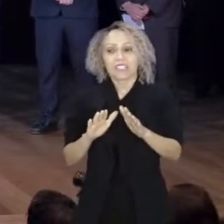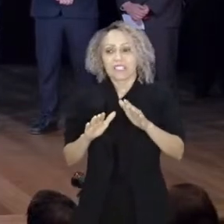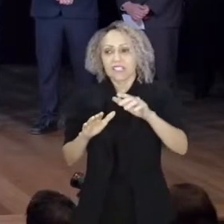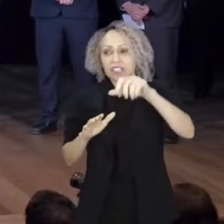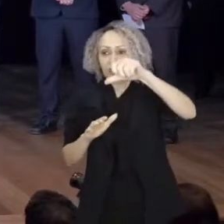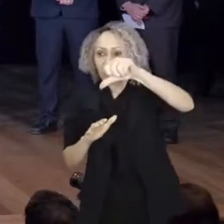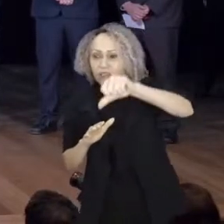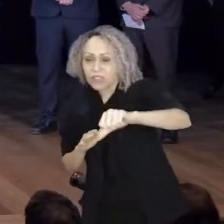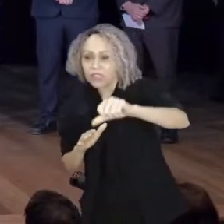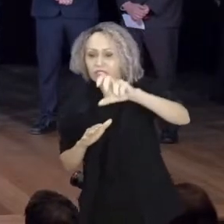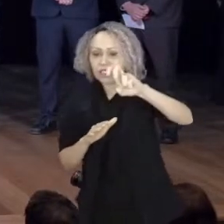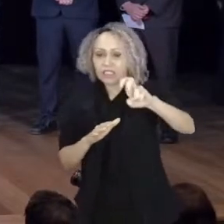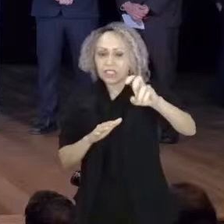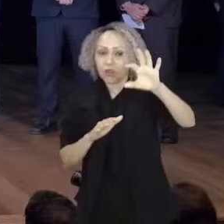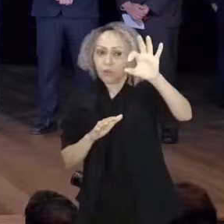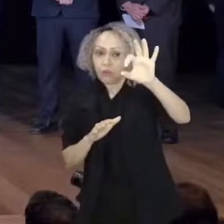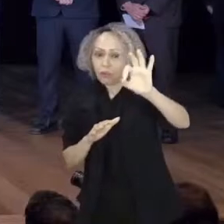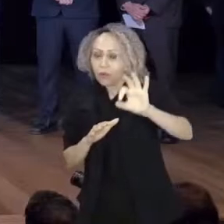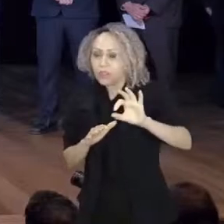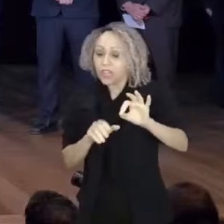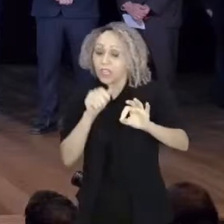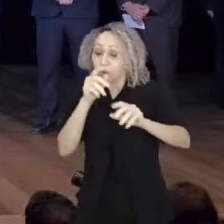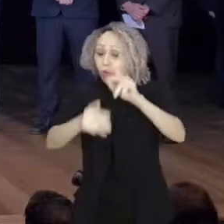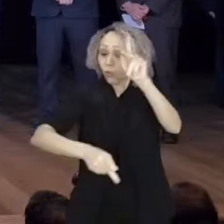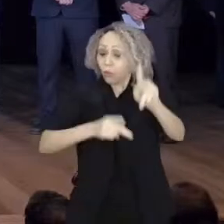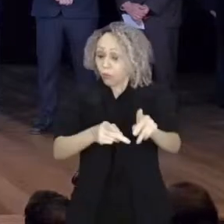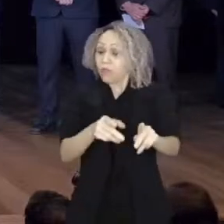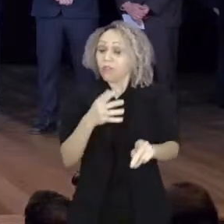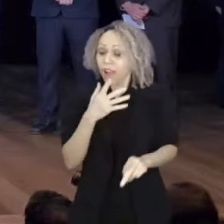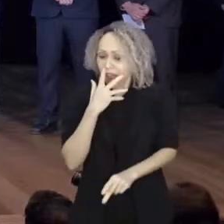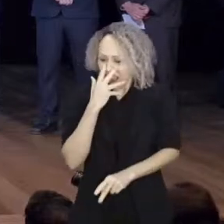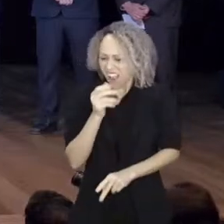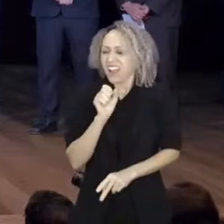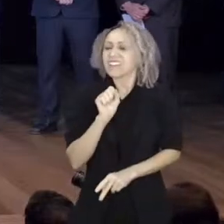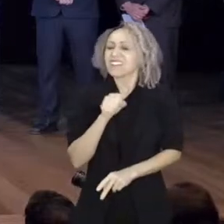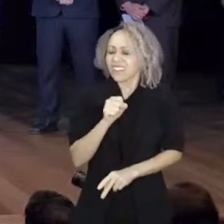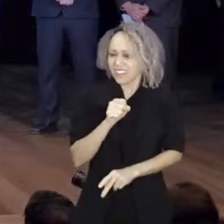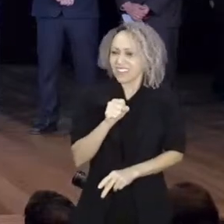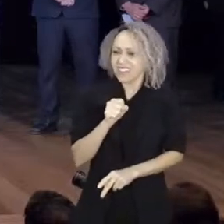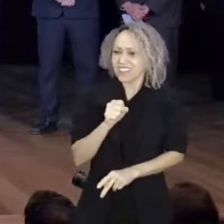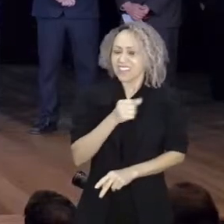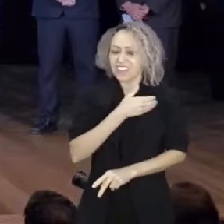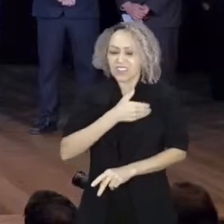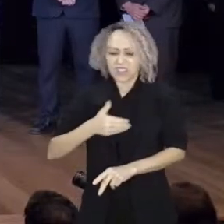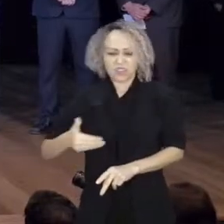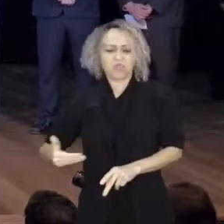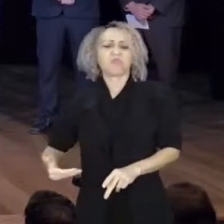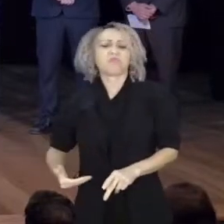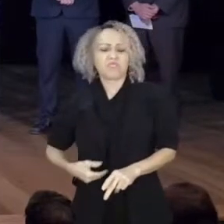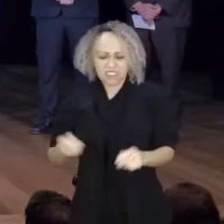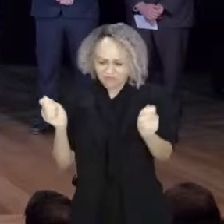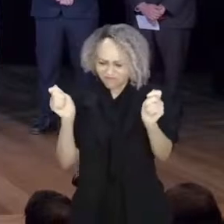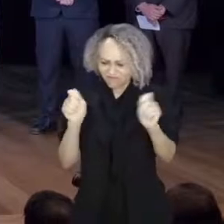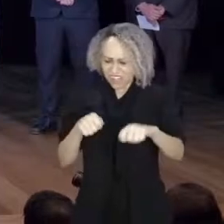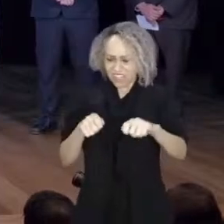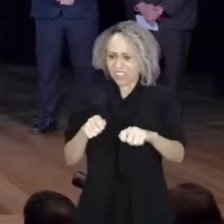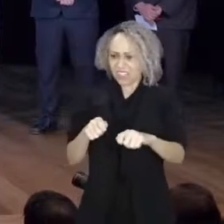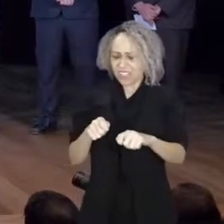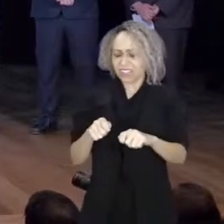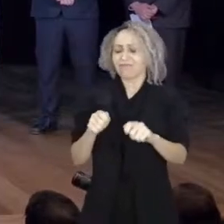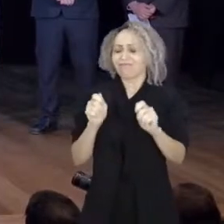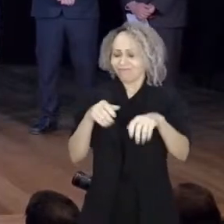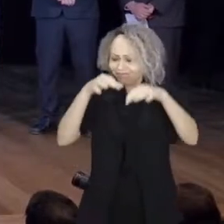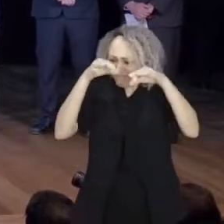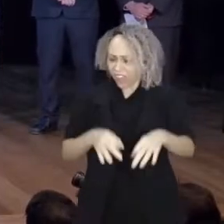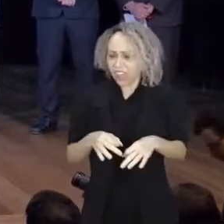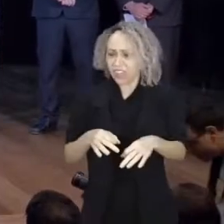quero dizer para vocês, eu, se fosse perguntado, seria 100% de que o governo vai dar certo, porque